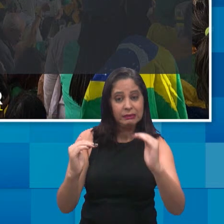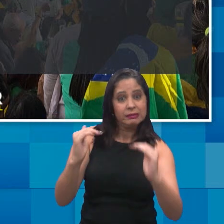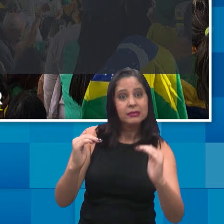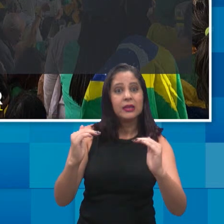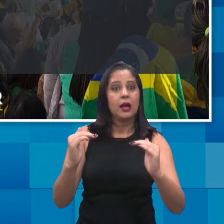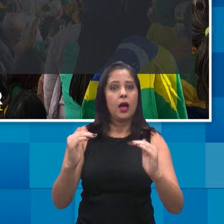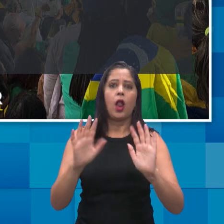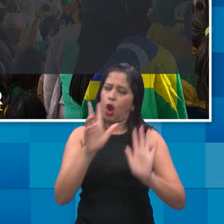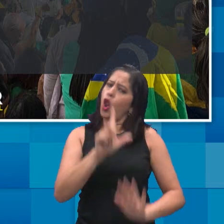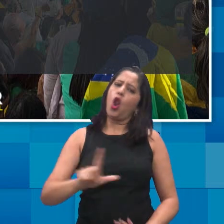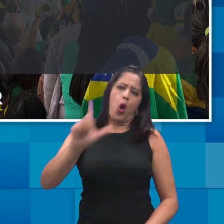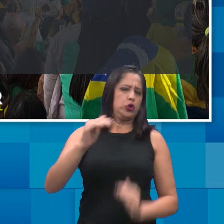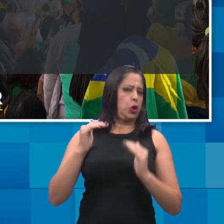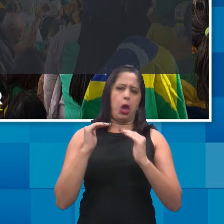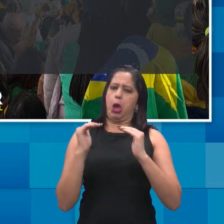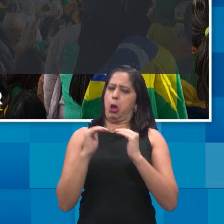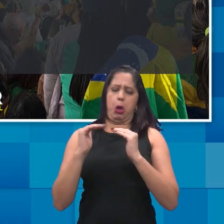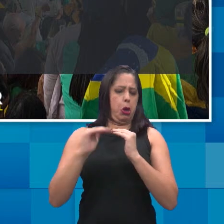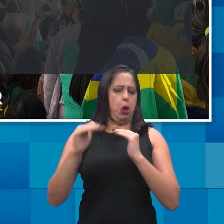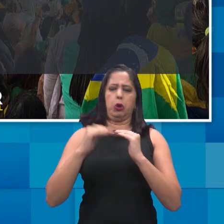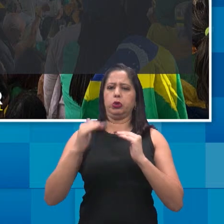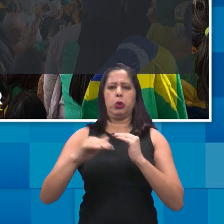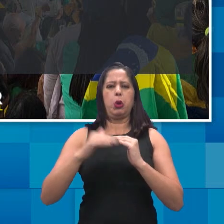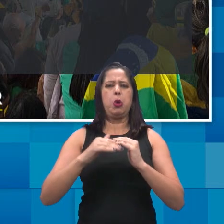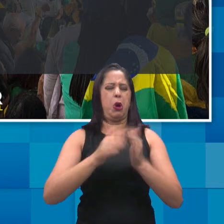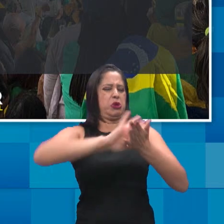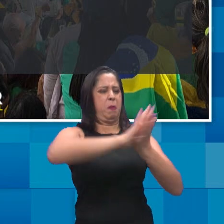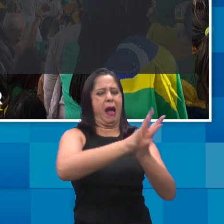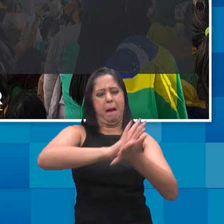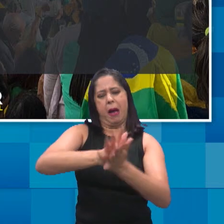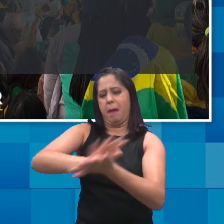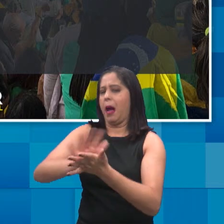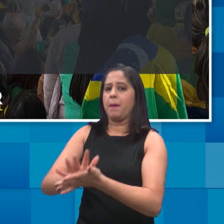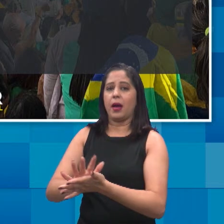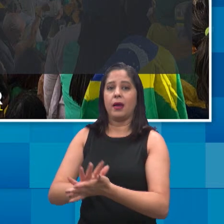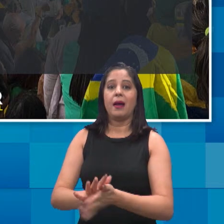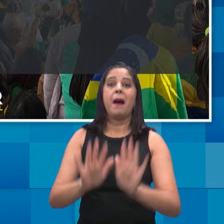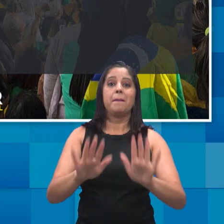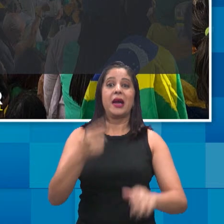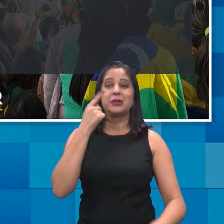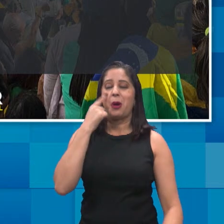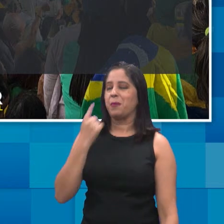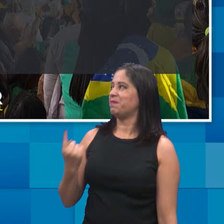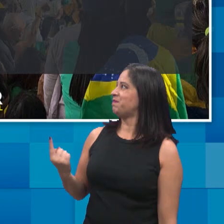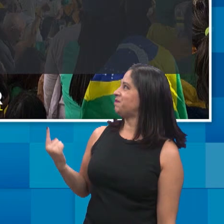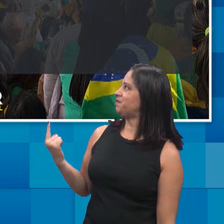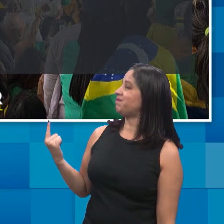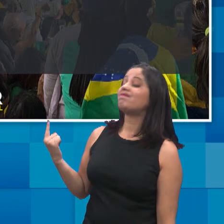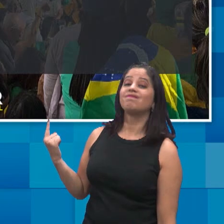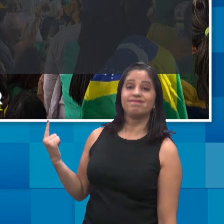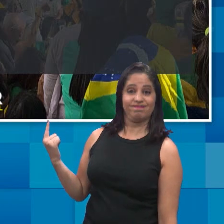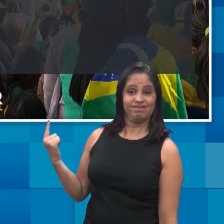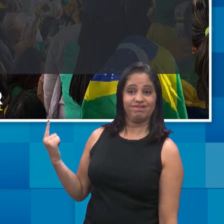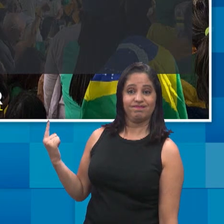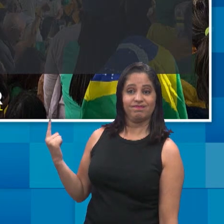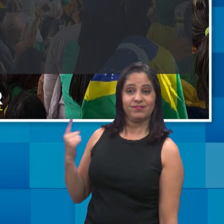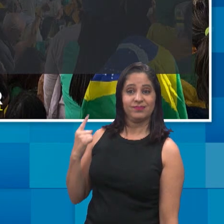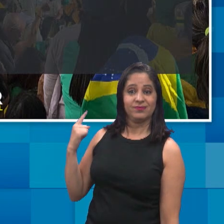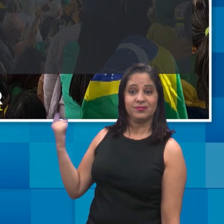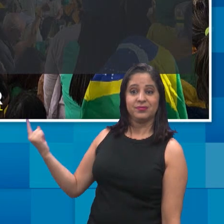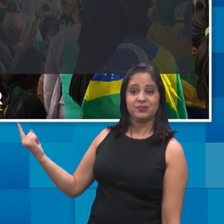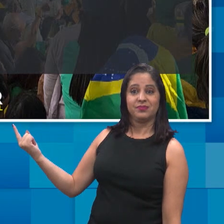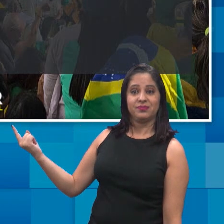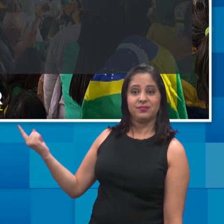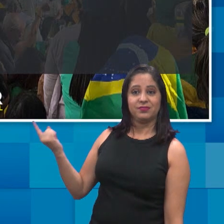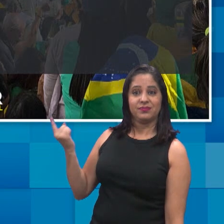favoráveis à depredação de patrimônio público. E aqui nós temos na tela, senhores, que nos acompanham em casa, pessoas